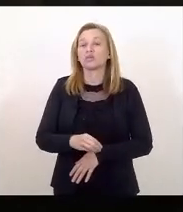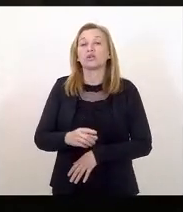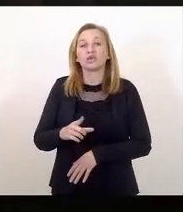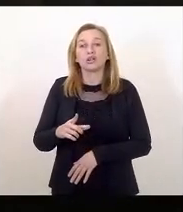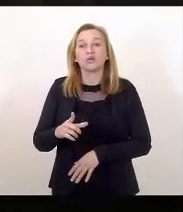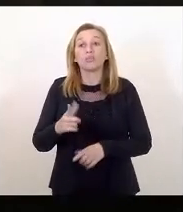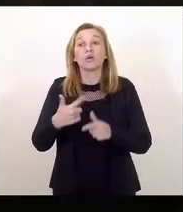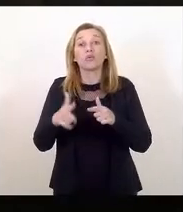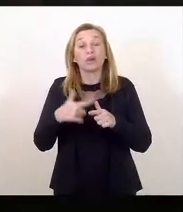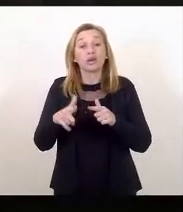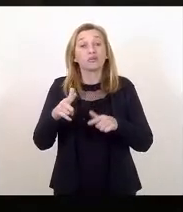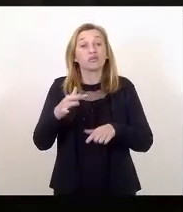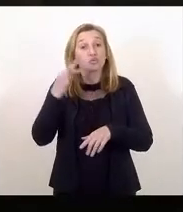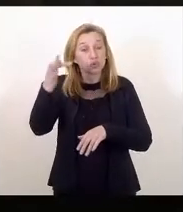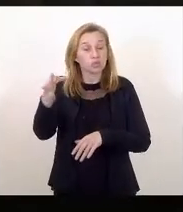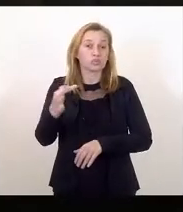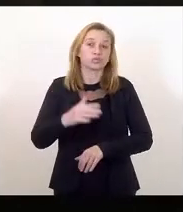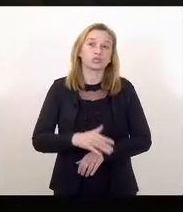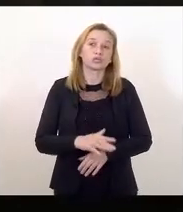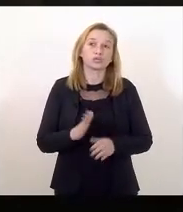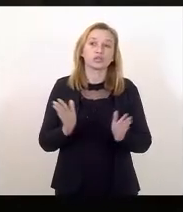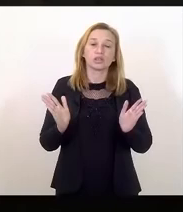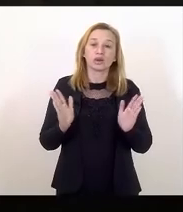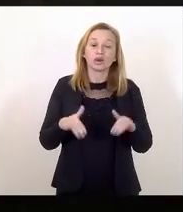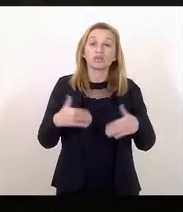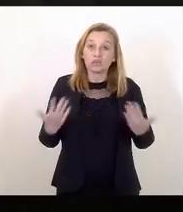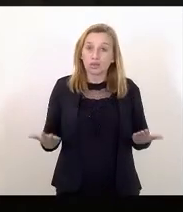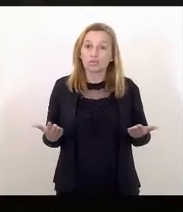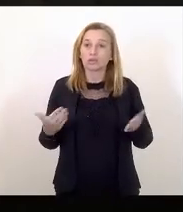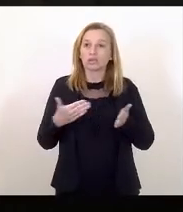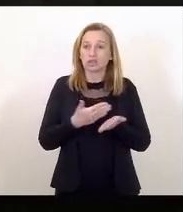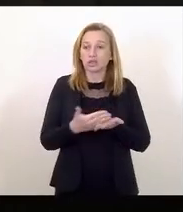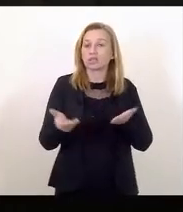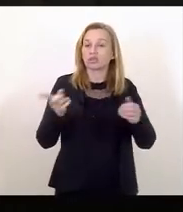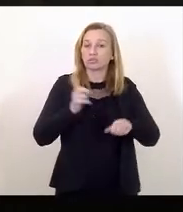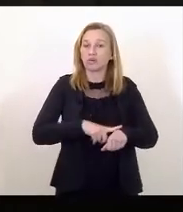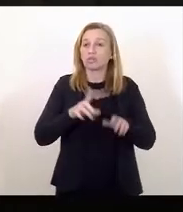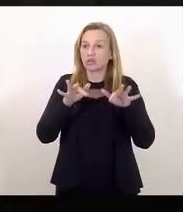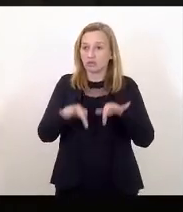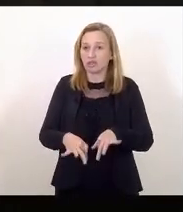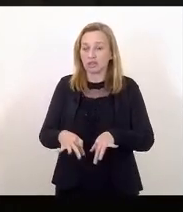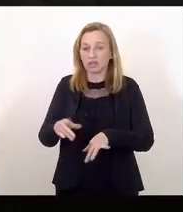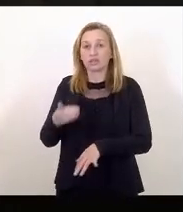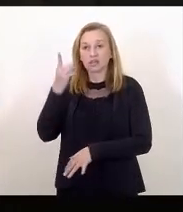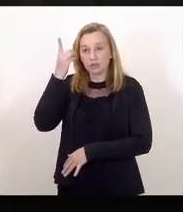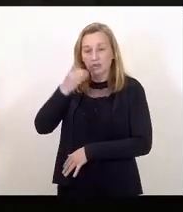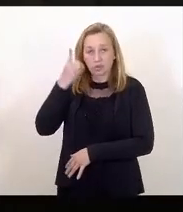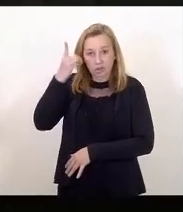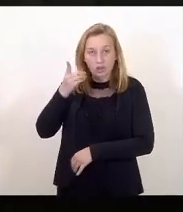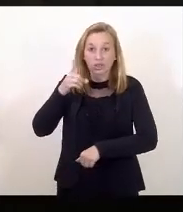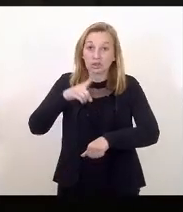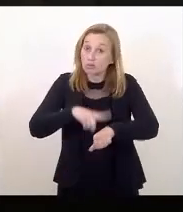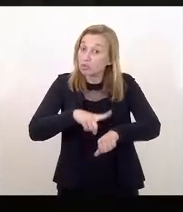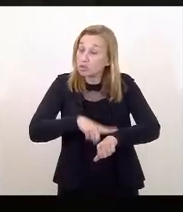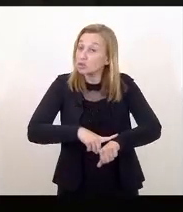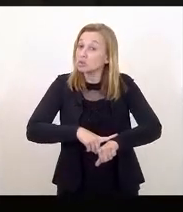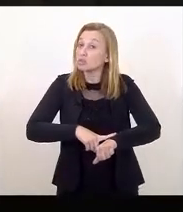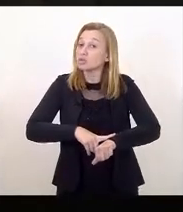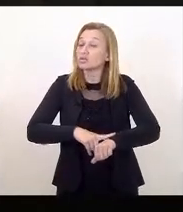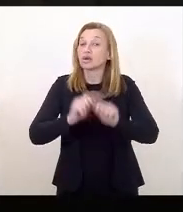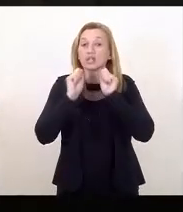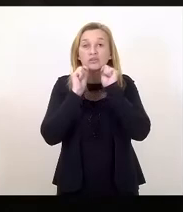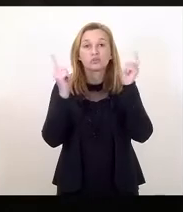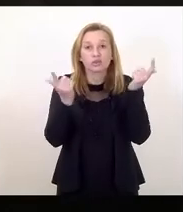frente. Então, a partir deste momento, só concluindo, deputada, a partir deste momento, a